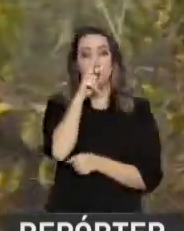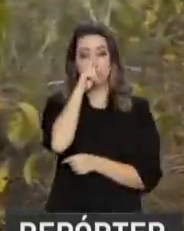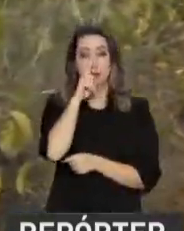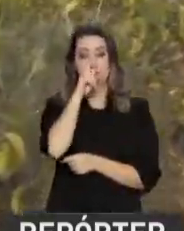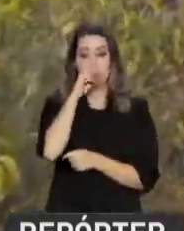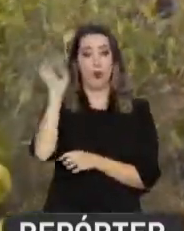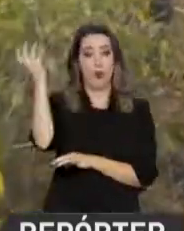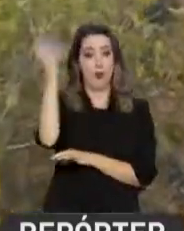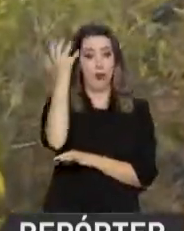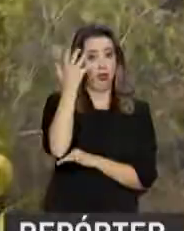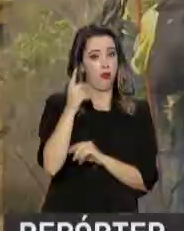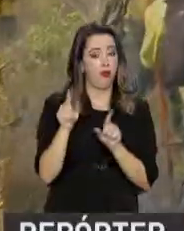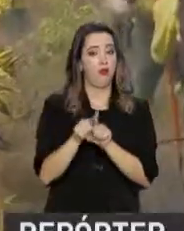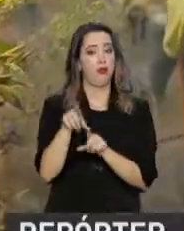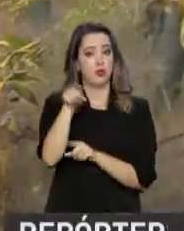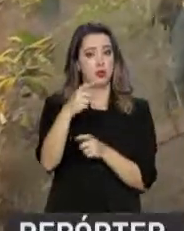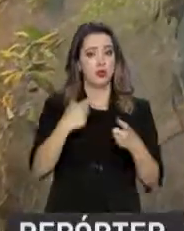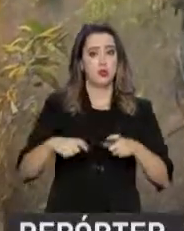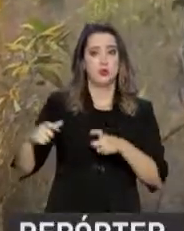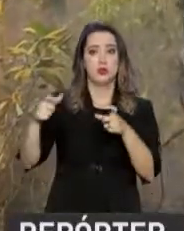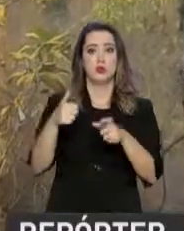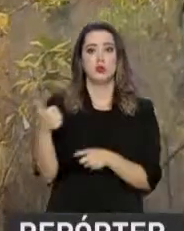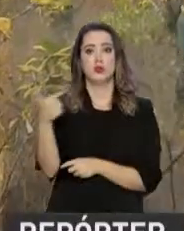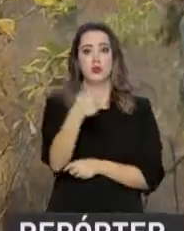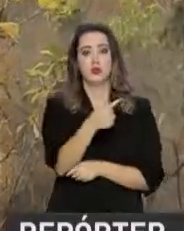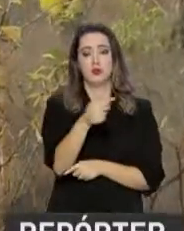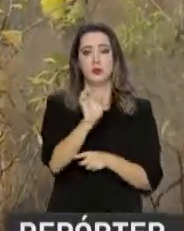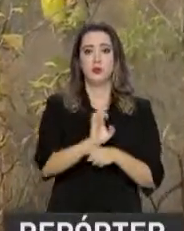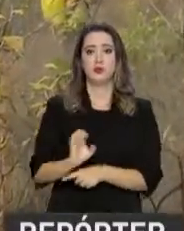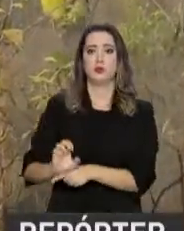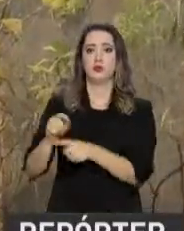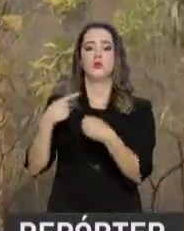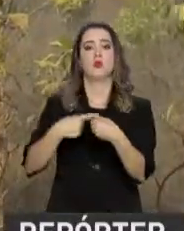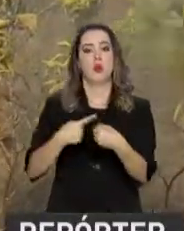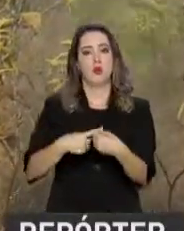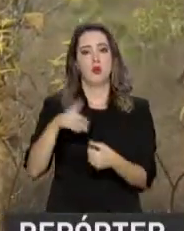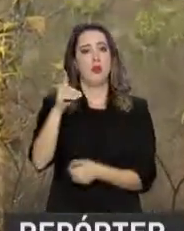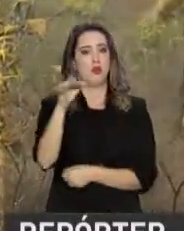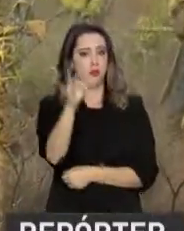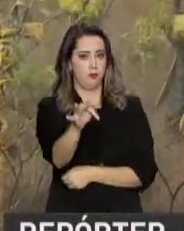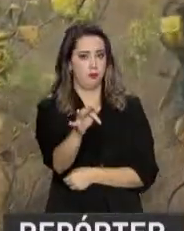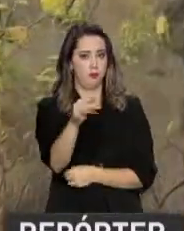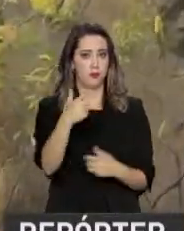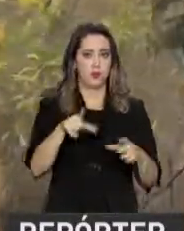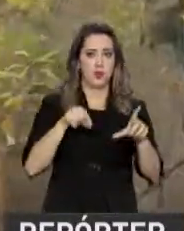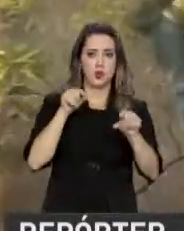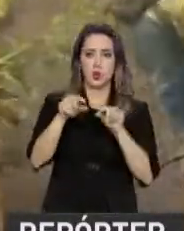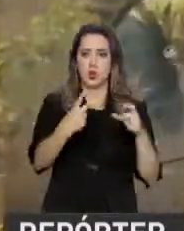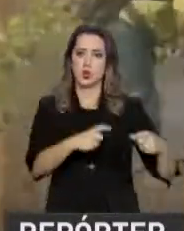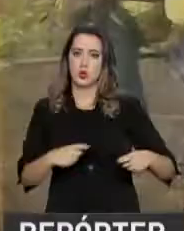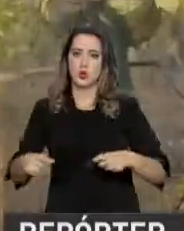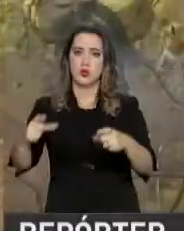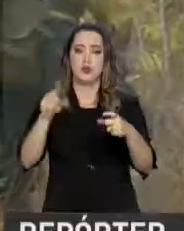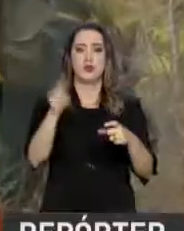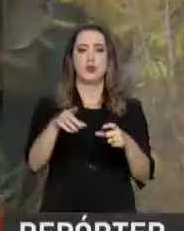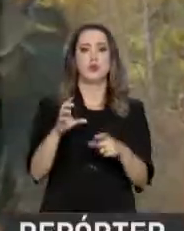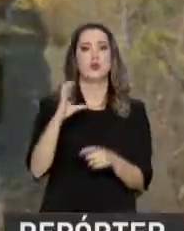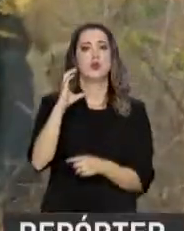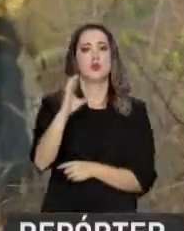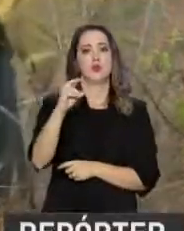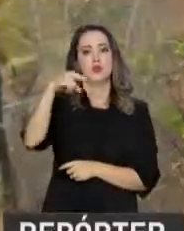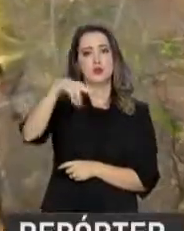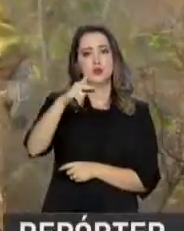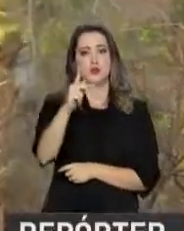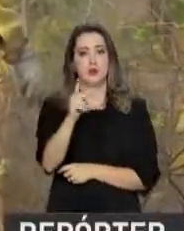ambiental elas estão localizadas em 17 estados e no distrito federal a seleção das áreas críticas foi feita